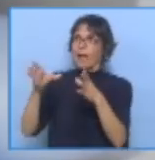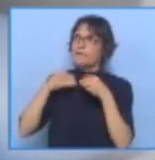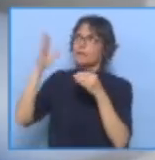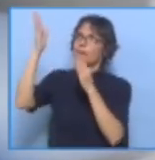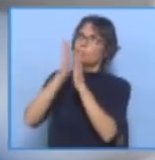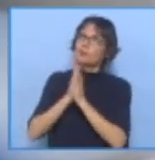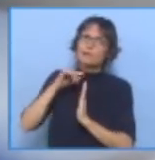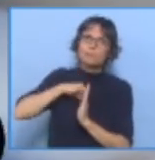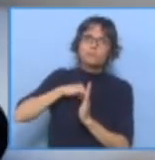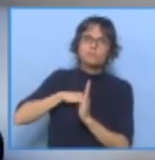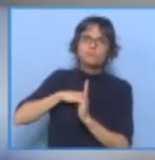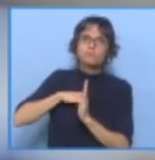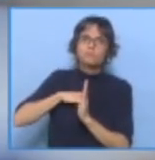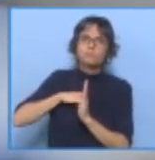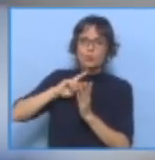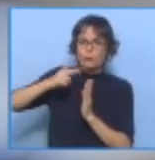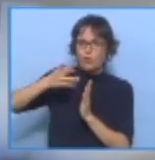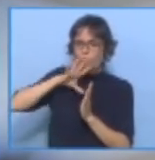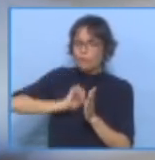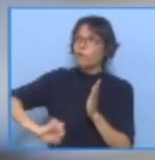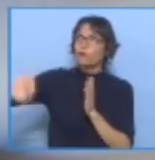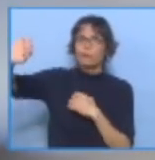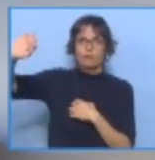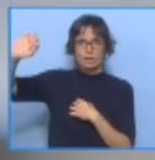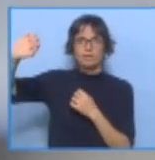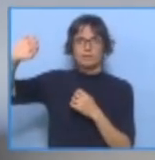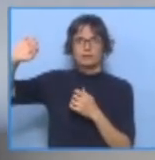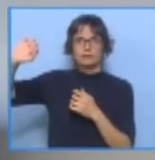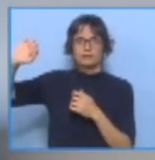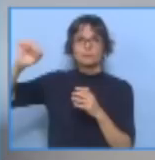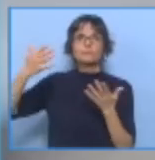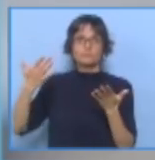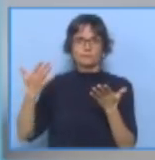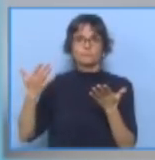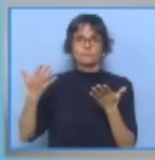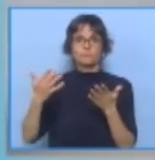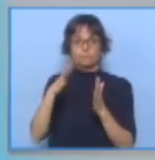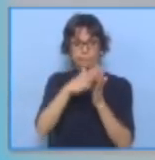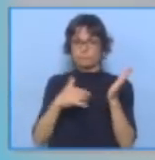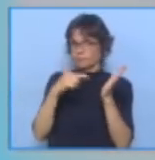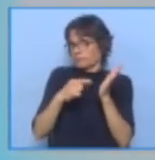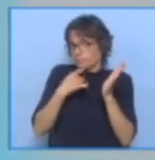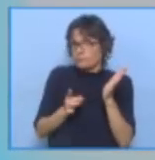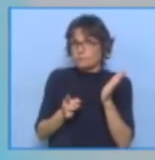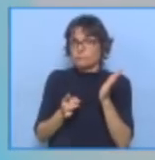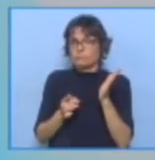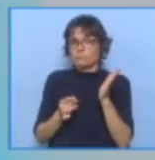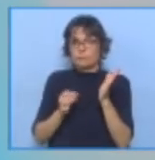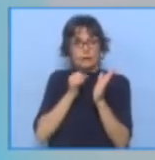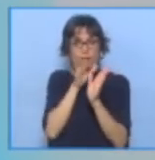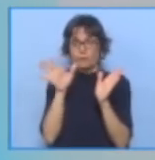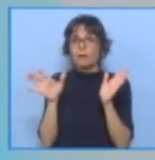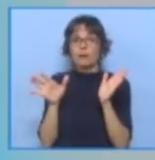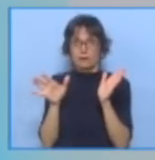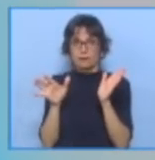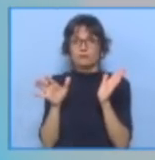somos os verdadeiros filhos de Deus. E neste sentido, de facto, este texto é muito expressivo daquilo que é